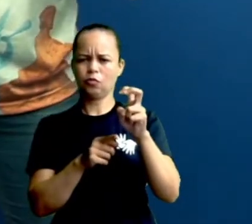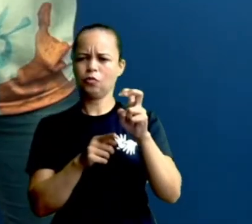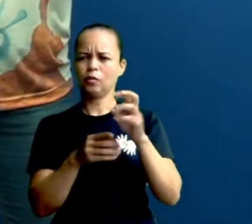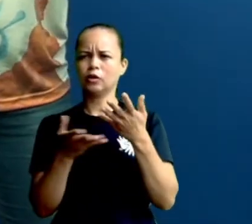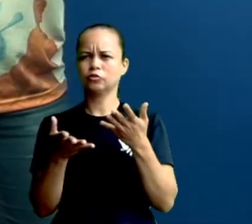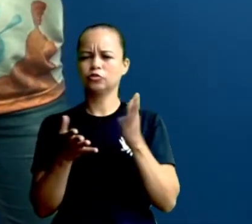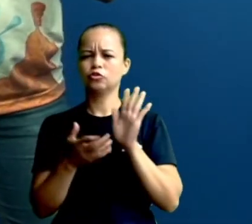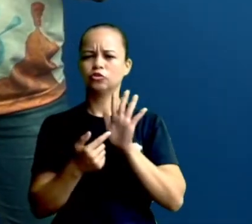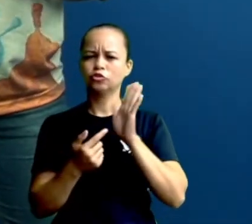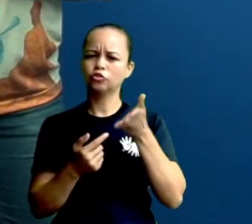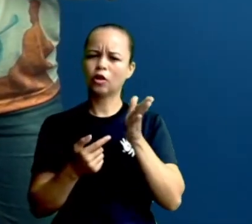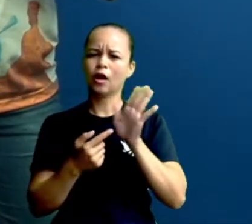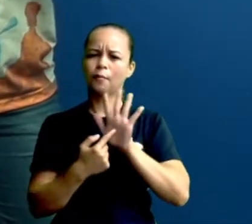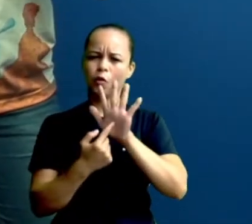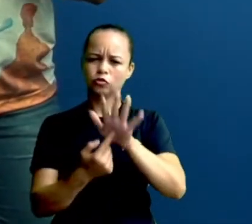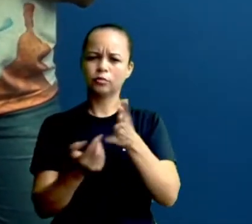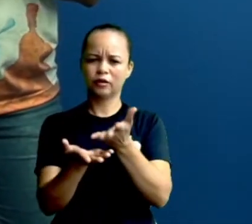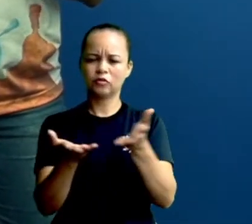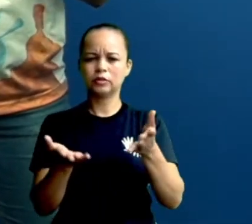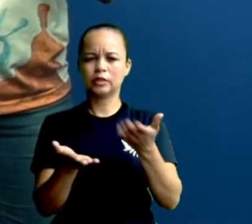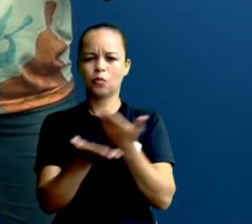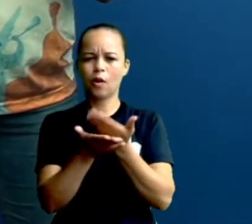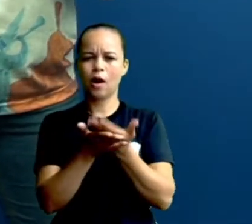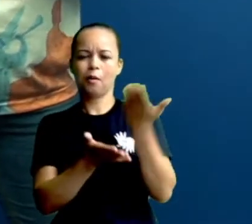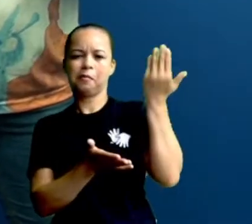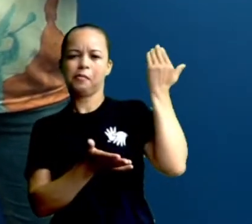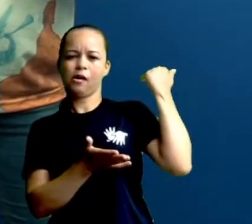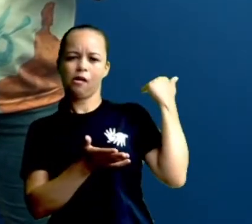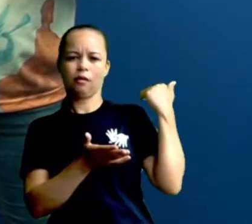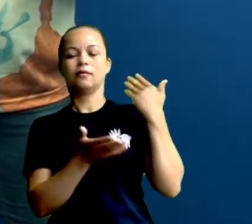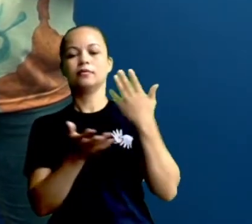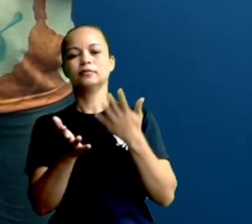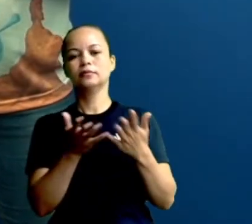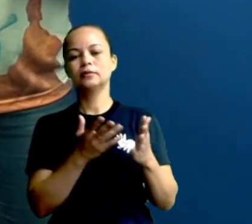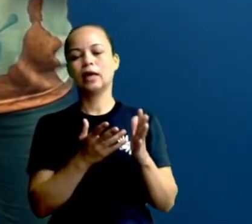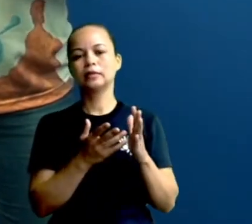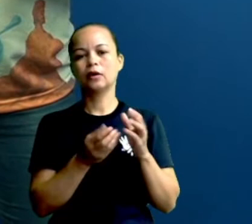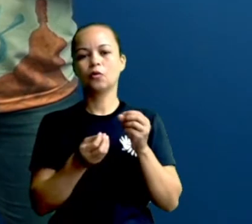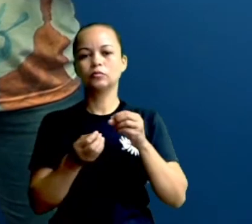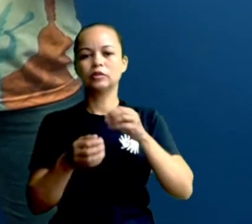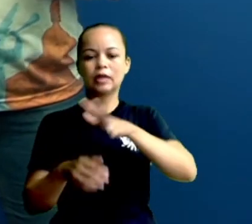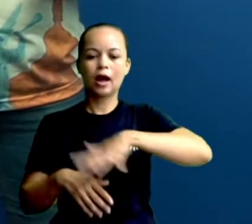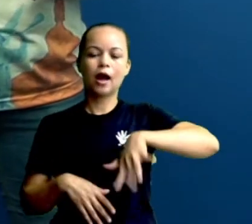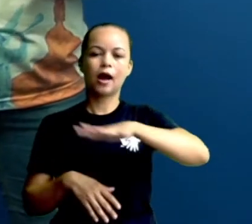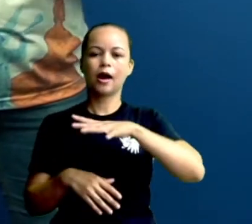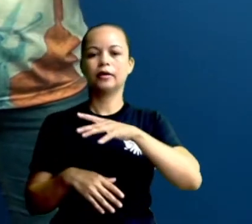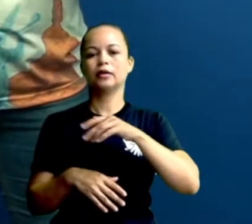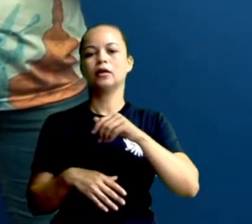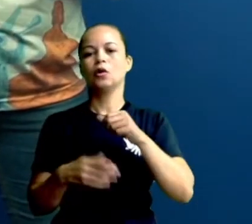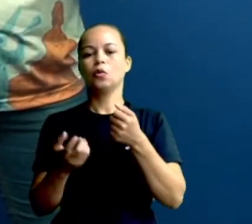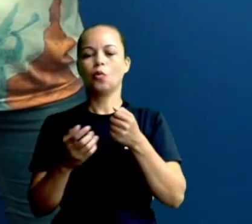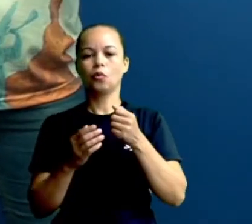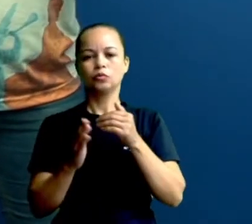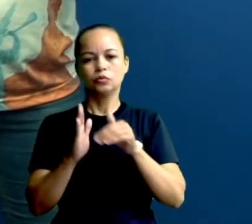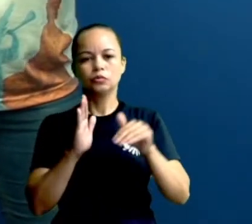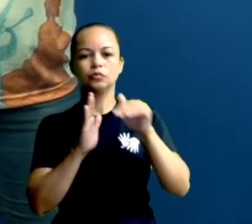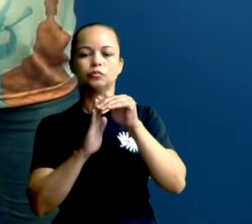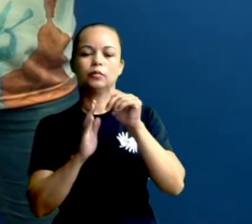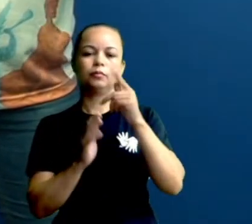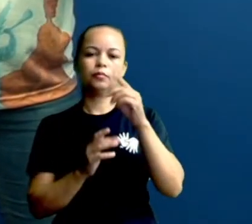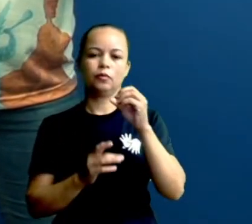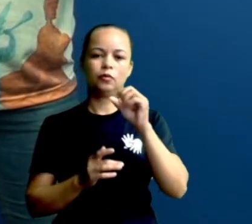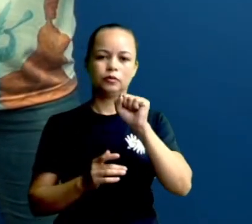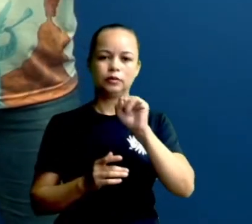aula nossa o Tangram, onde a gente trabalhou aí a área por superposição. Lembram lá?